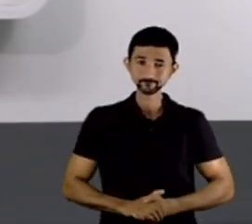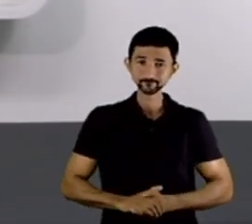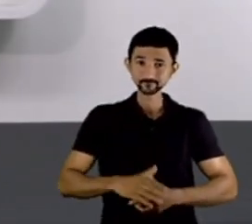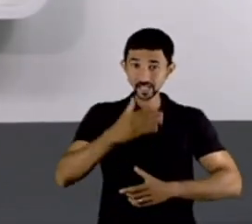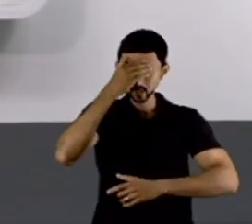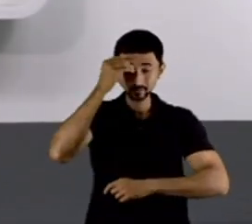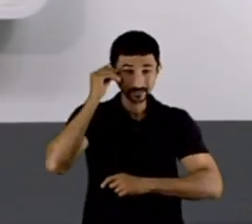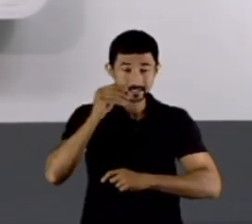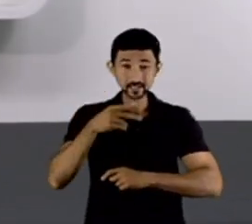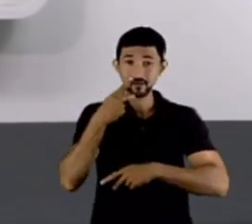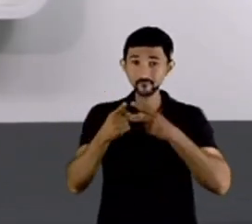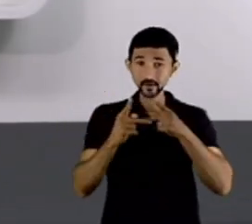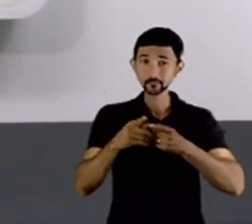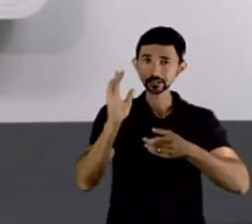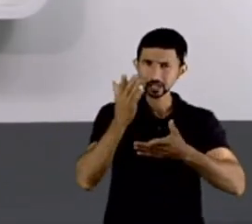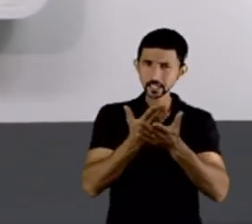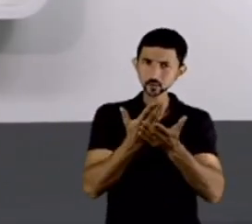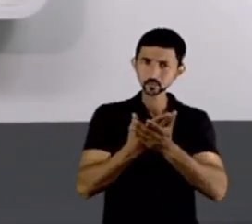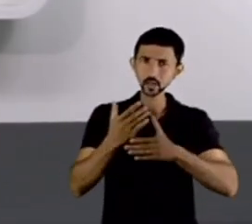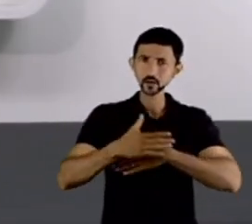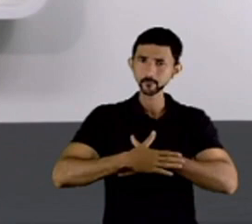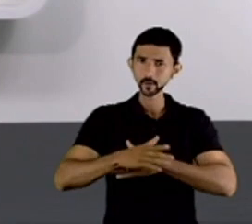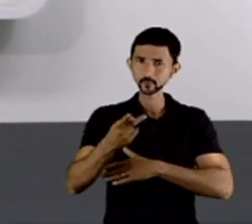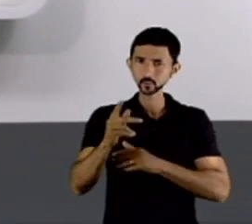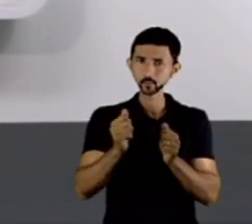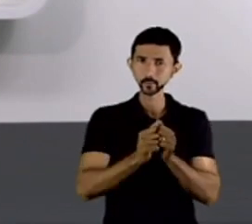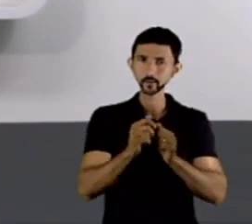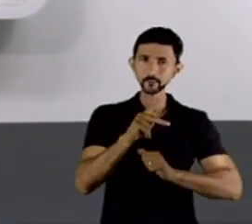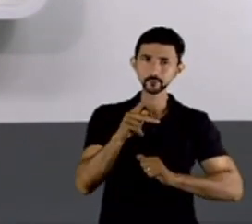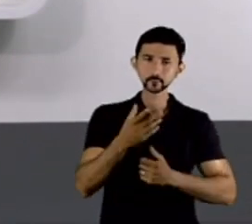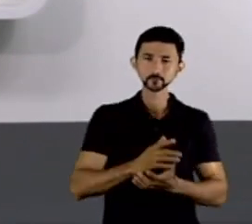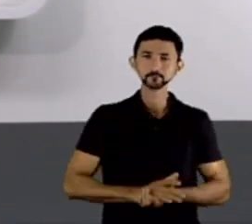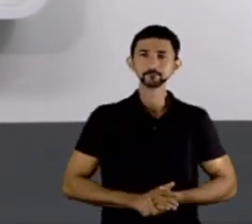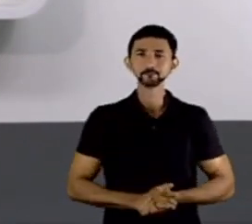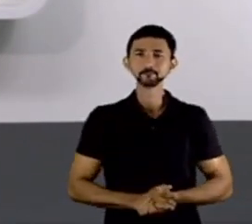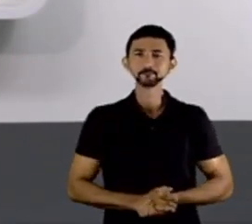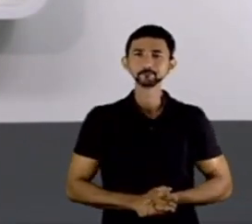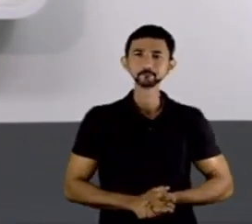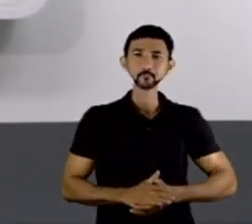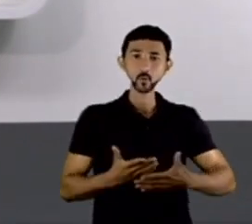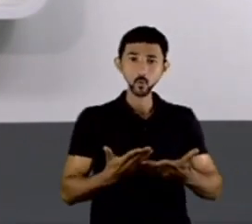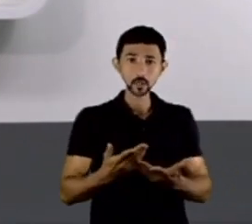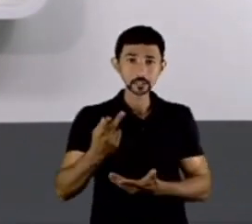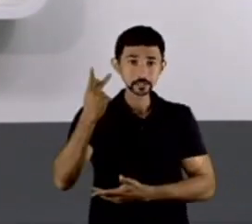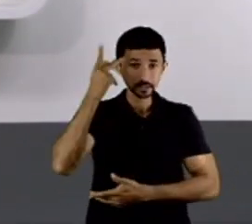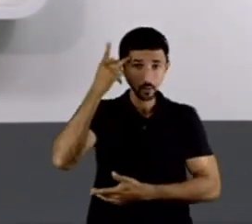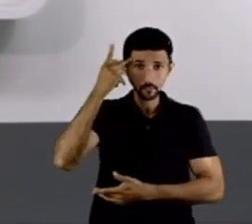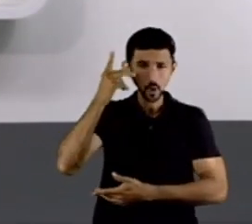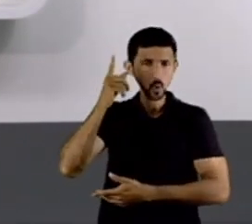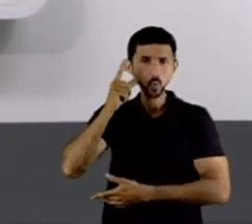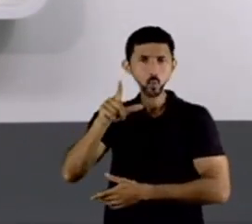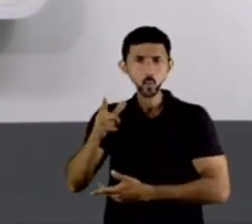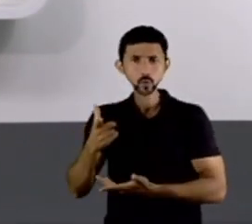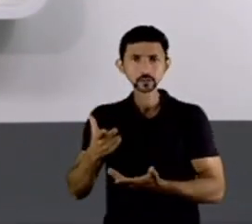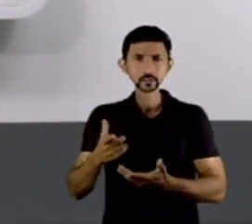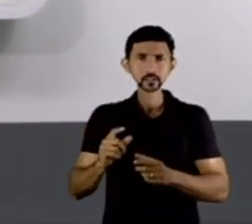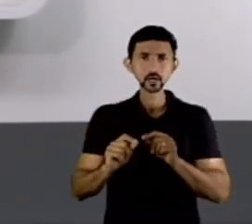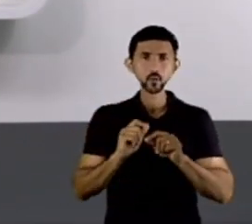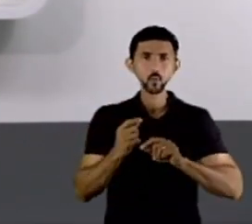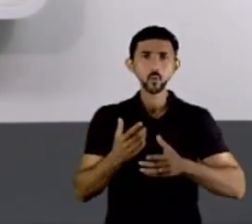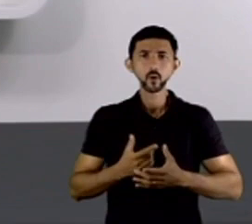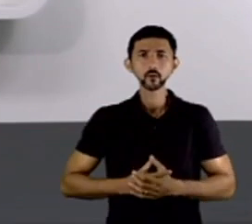vocês, mas eu acho que vocês viram em sala de aula com o professor de vocês. Quando São Paulo não conseguia